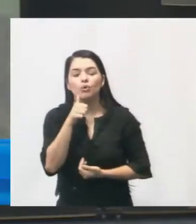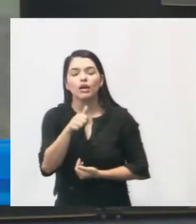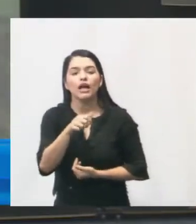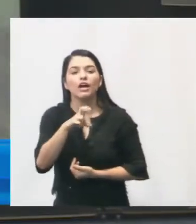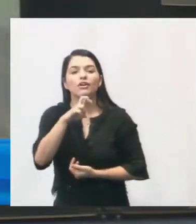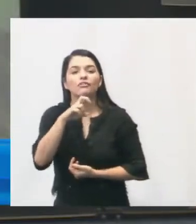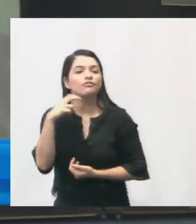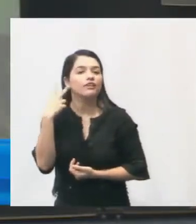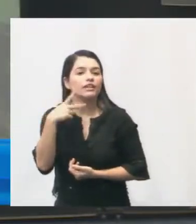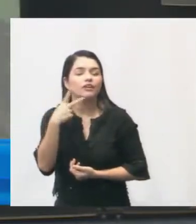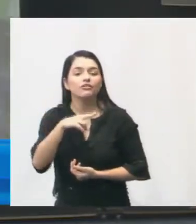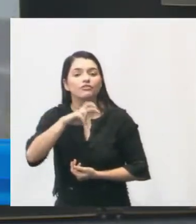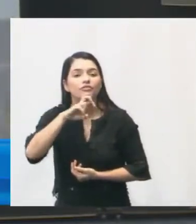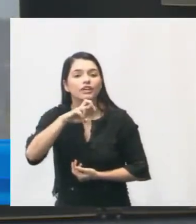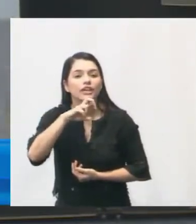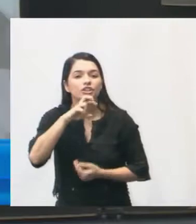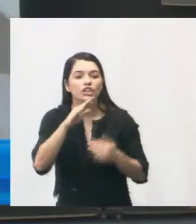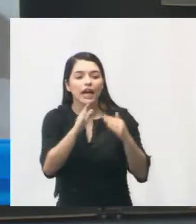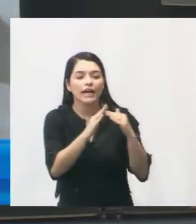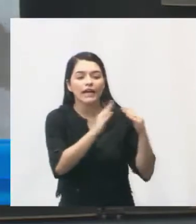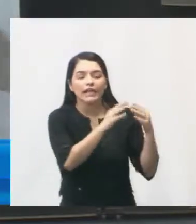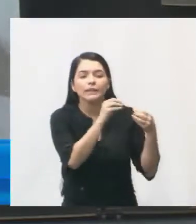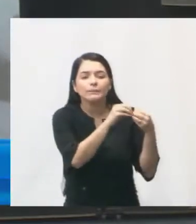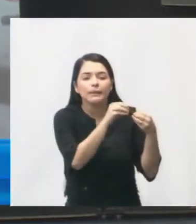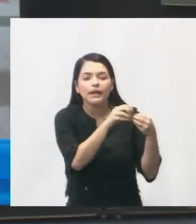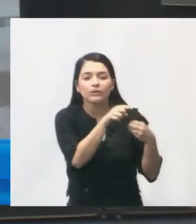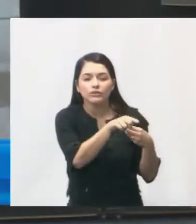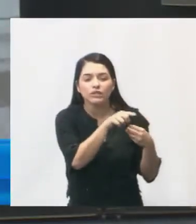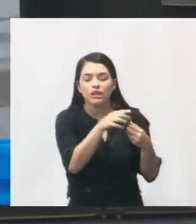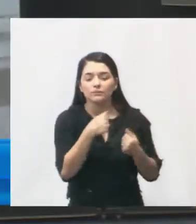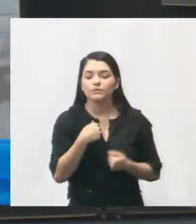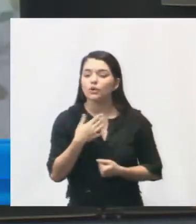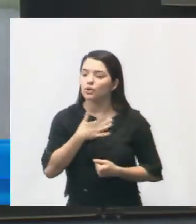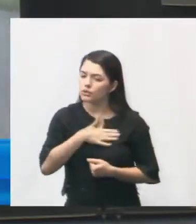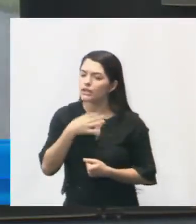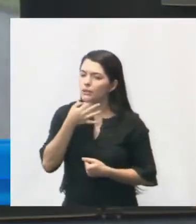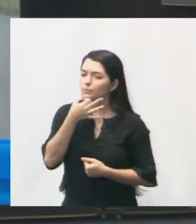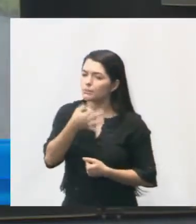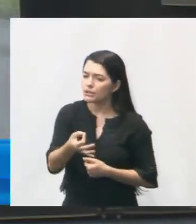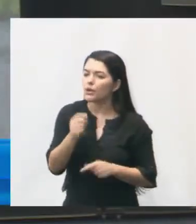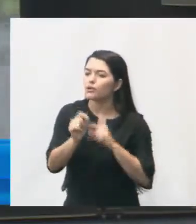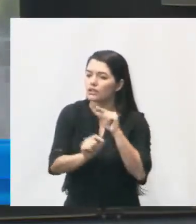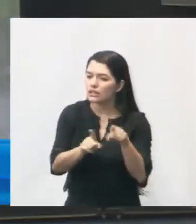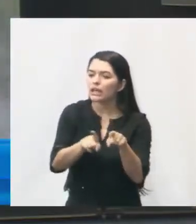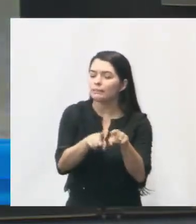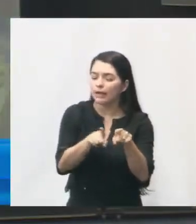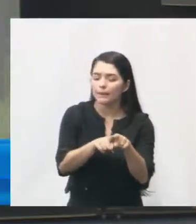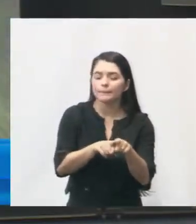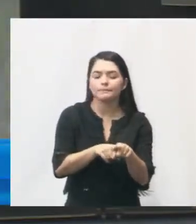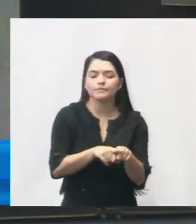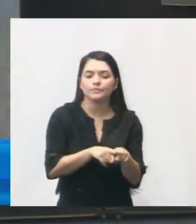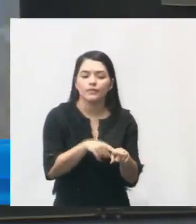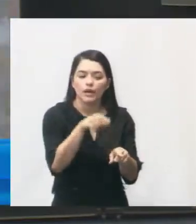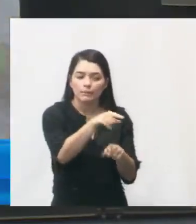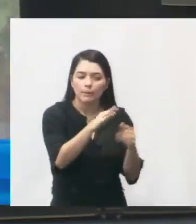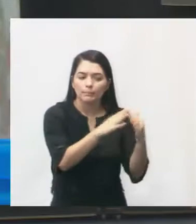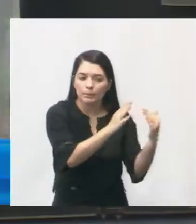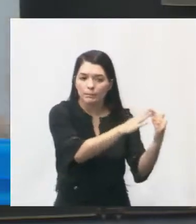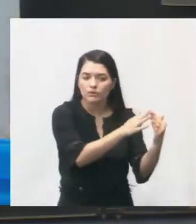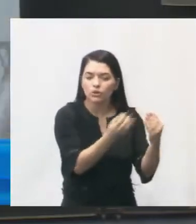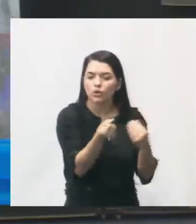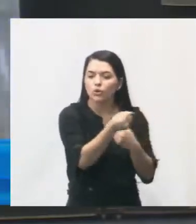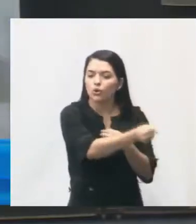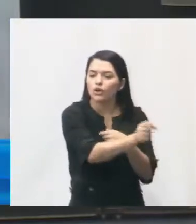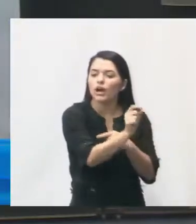de fazer uma sugestão também. Claro. Ao vereador Davi, à comunidade, para acrescentar